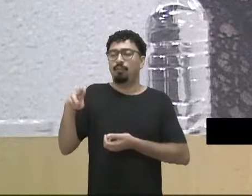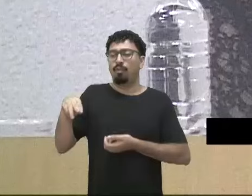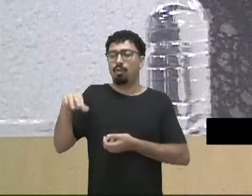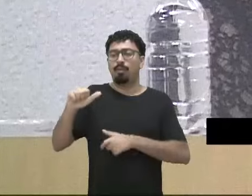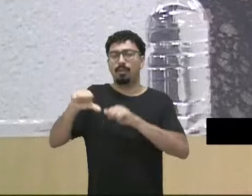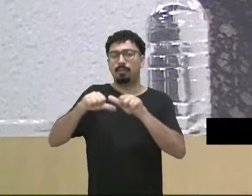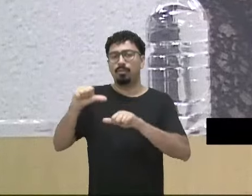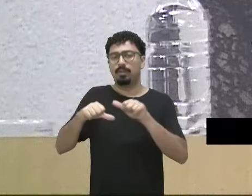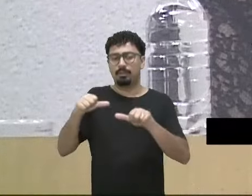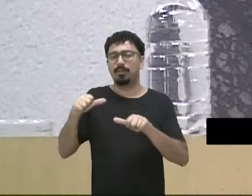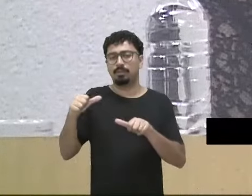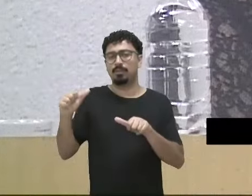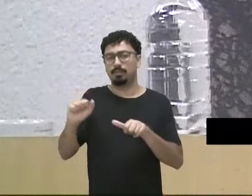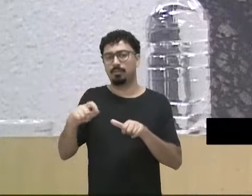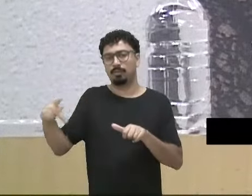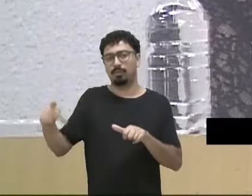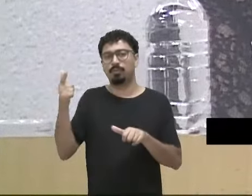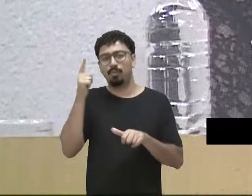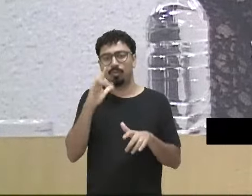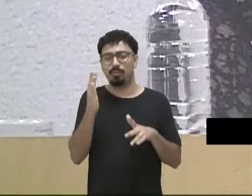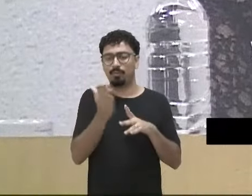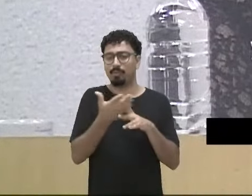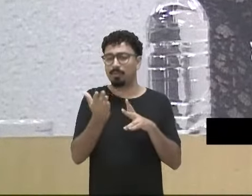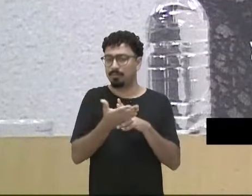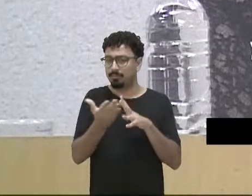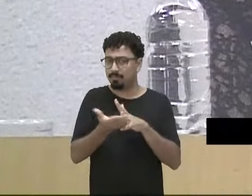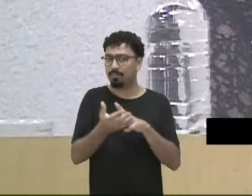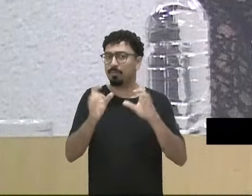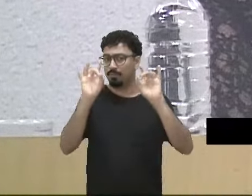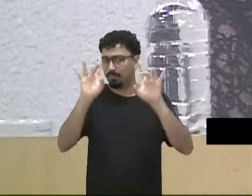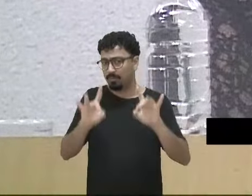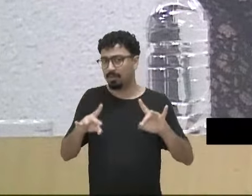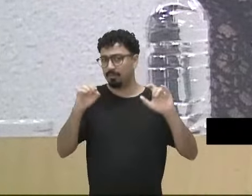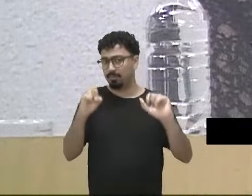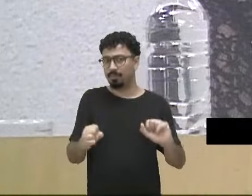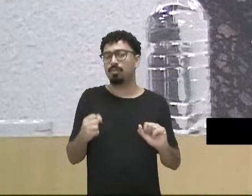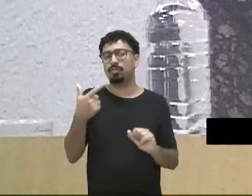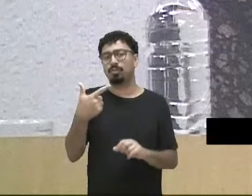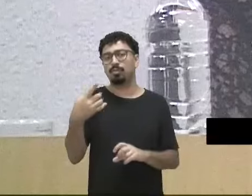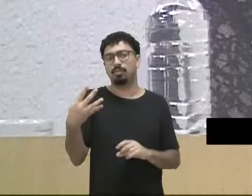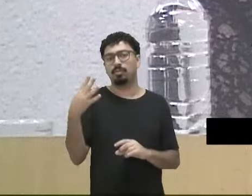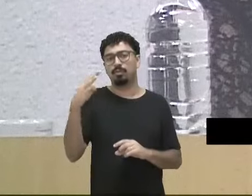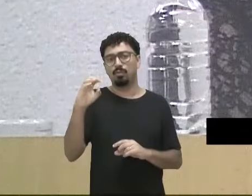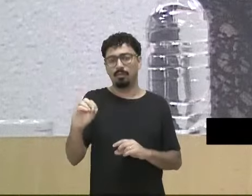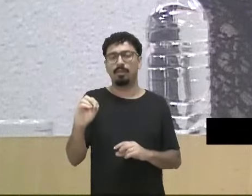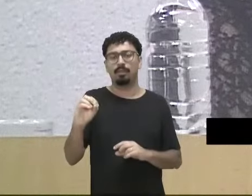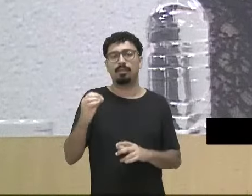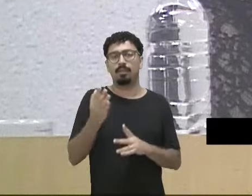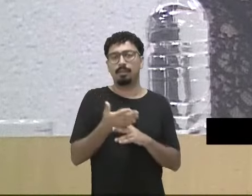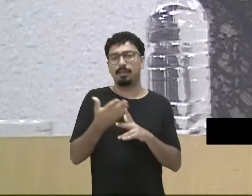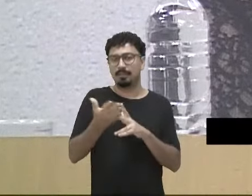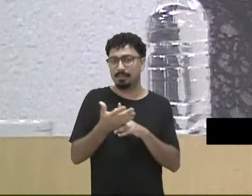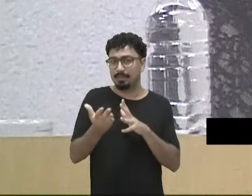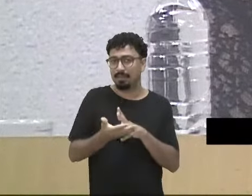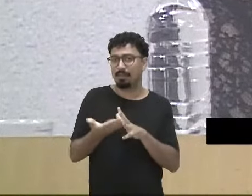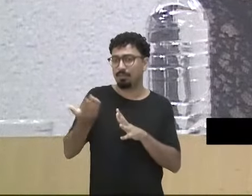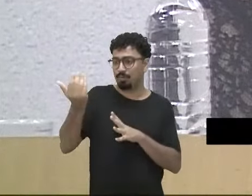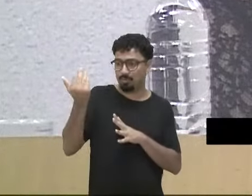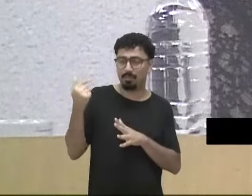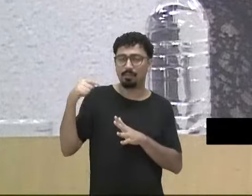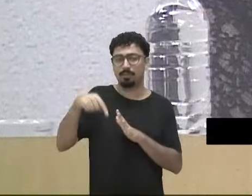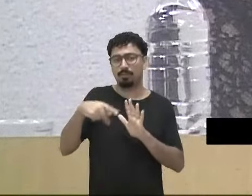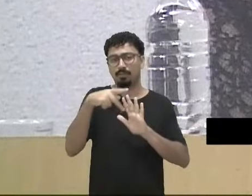lei aprovada para o parcelamento especial, que era, podia ir até em 240 parcelas na época. Então, foi aprovada por essa Câmara de